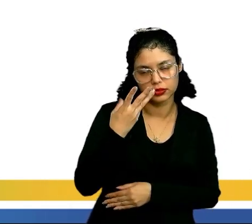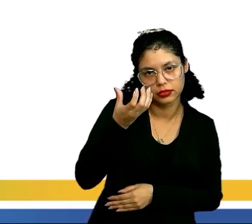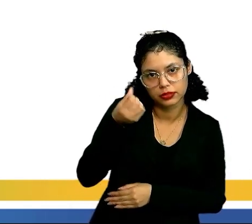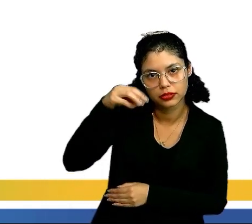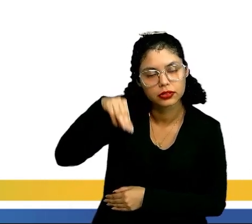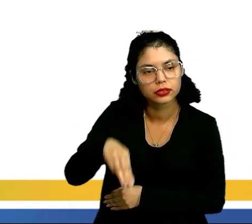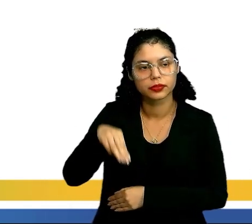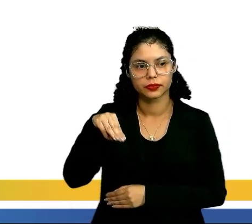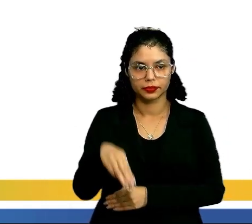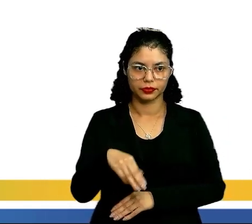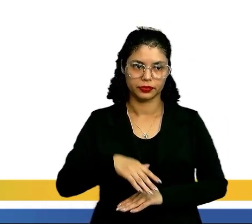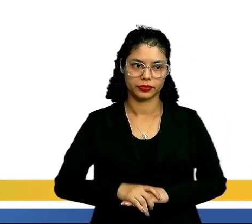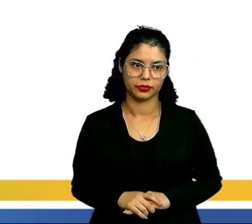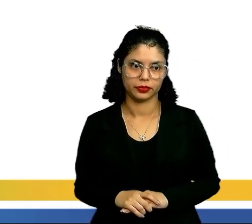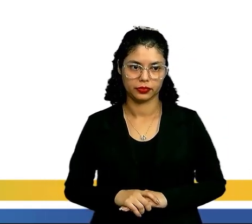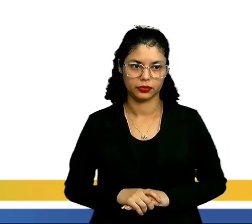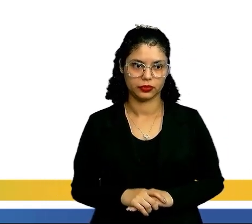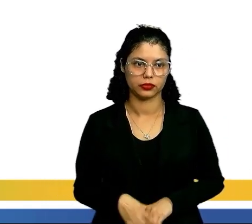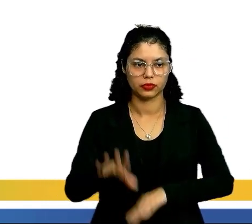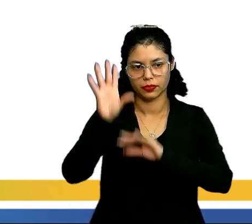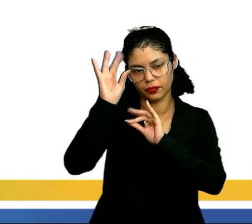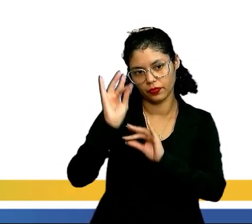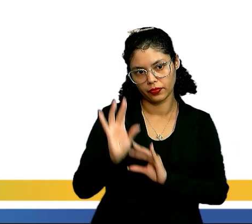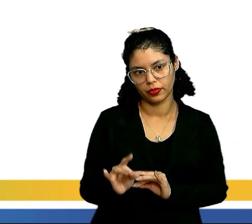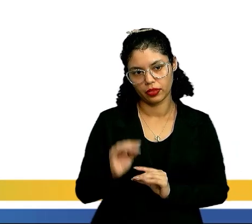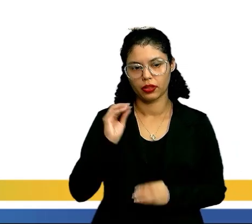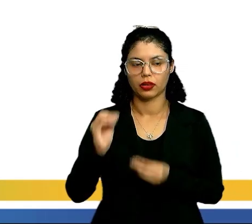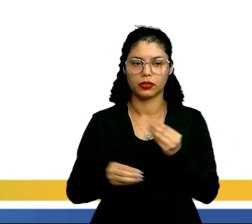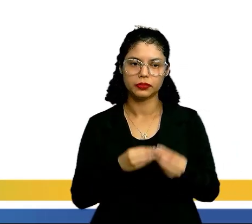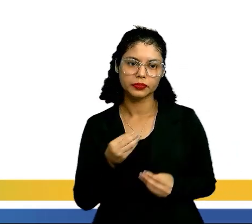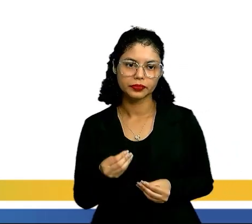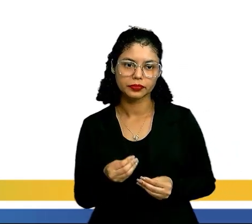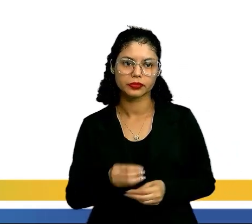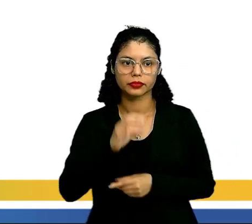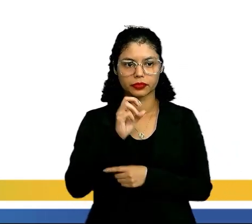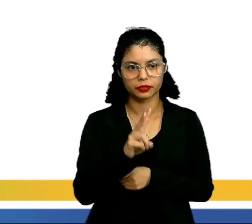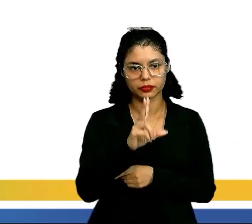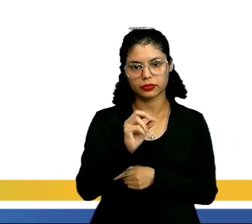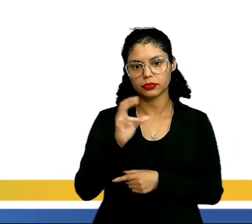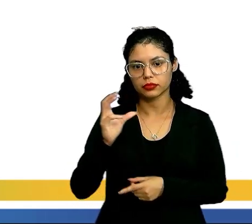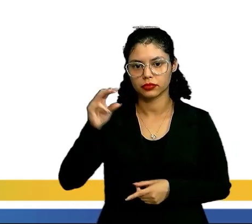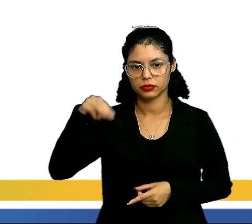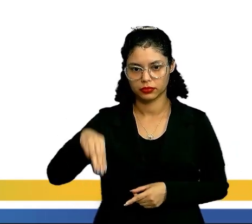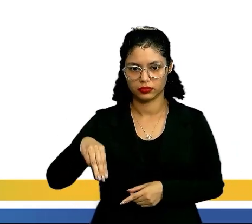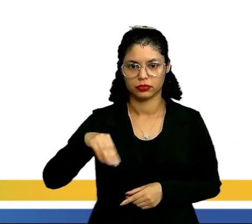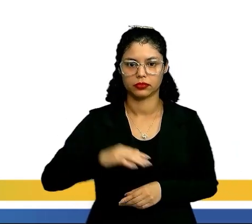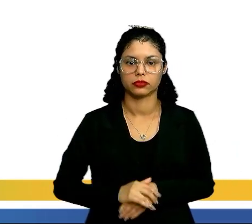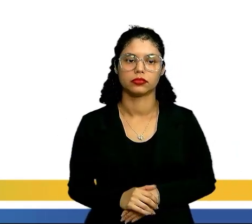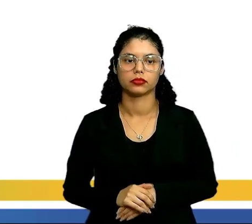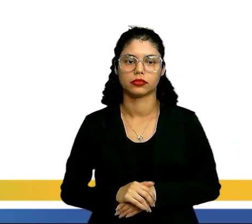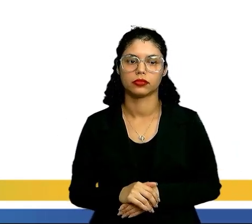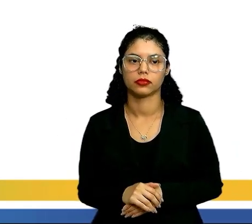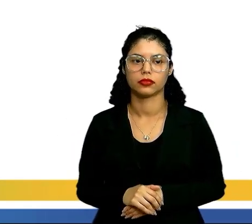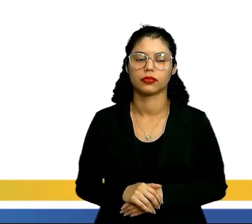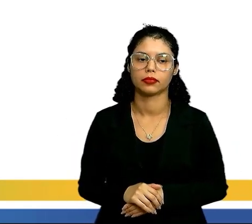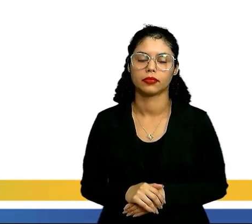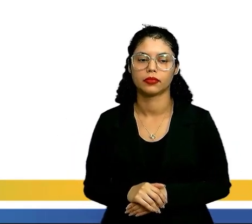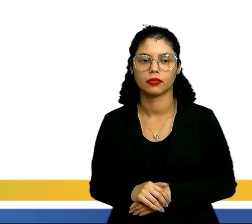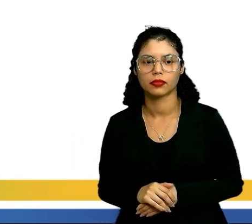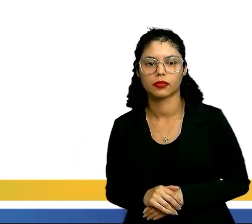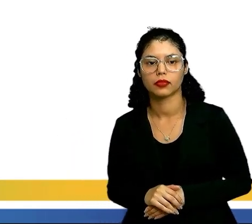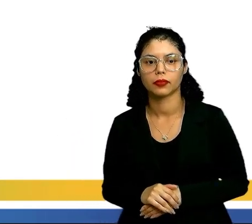deve percorrer 36 metros. Como cada passo da criança tem